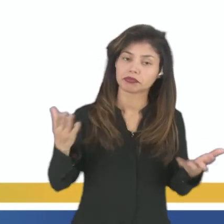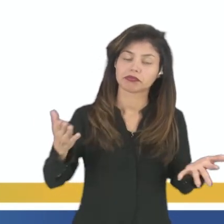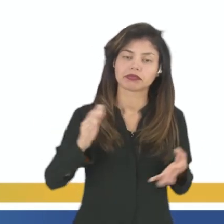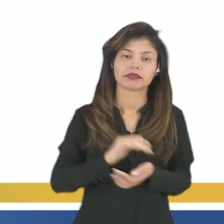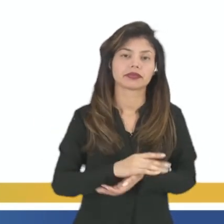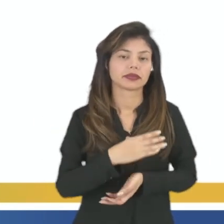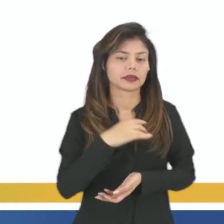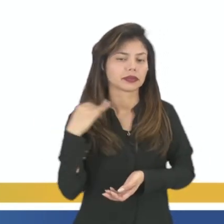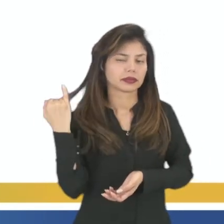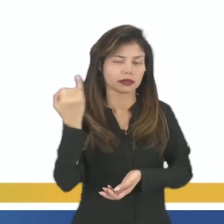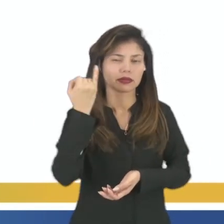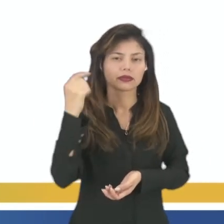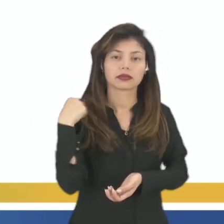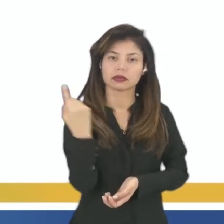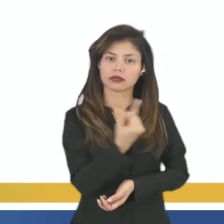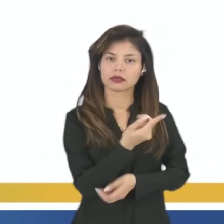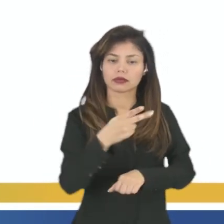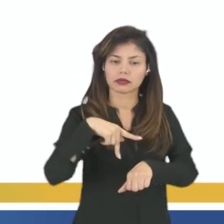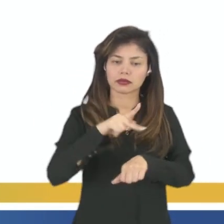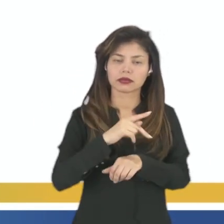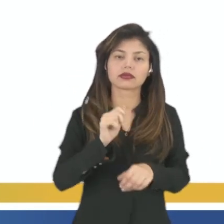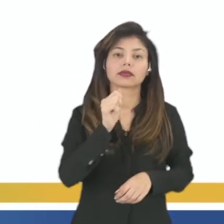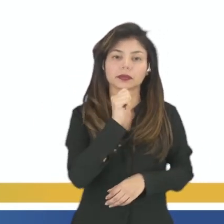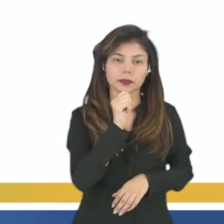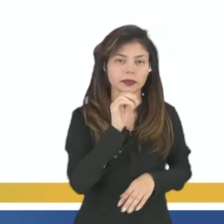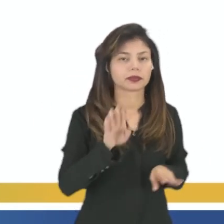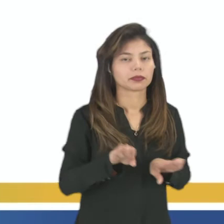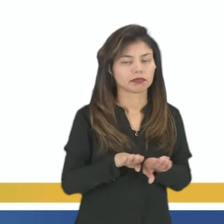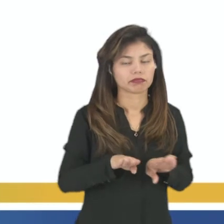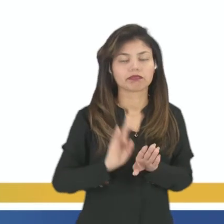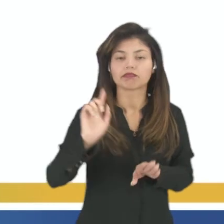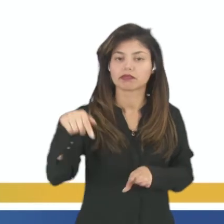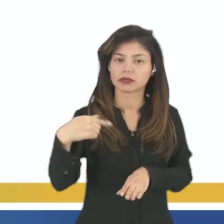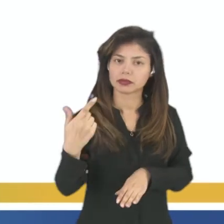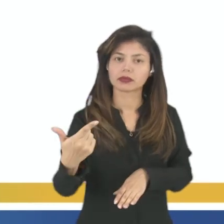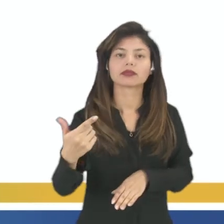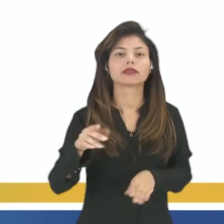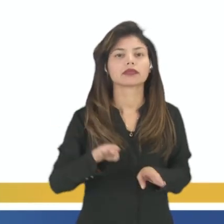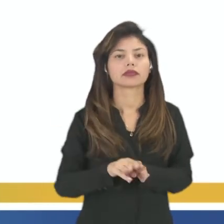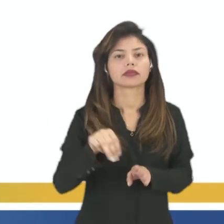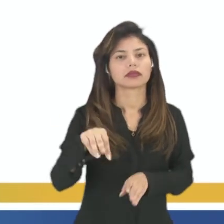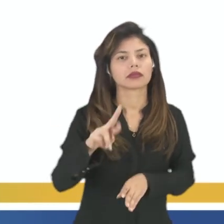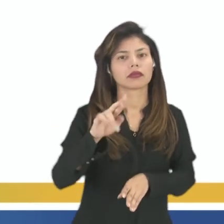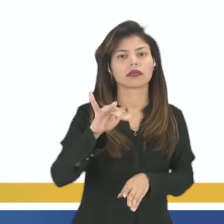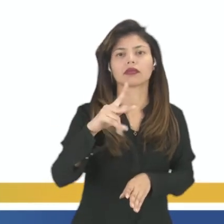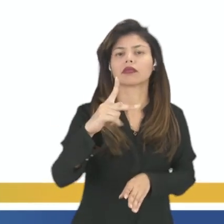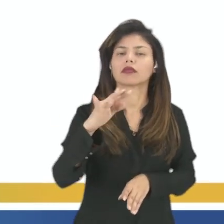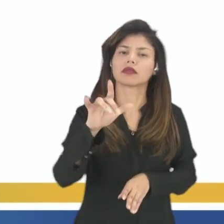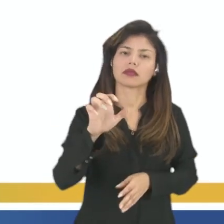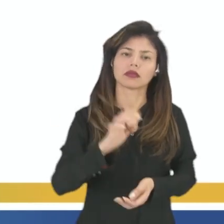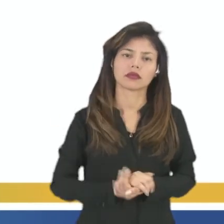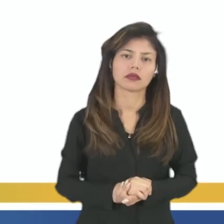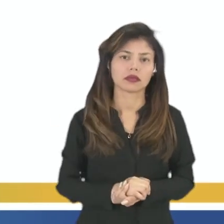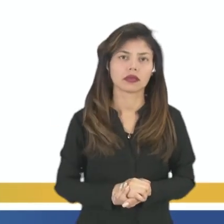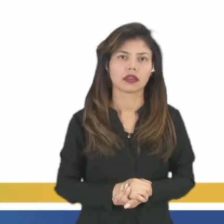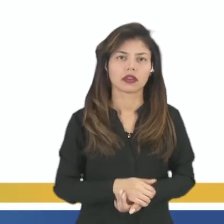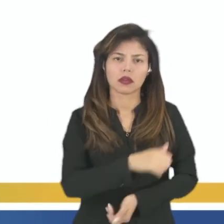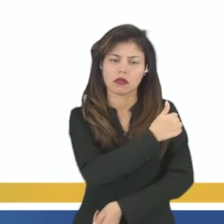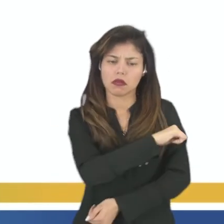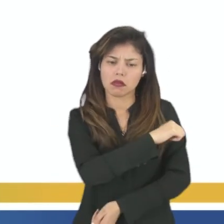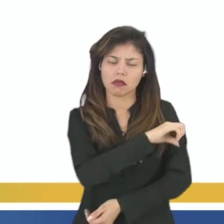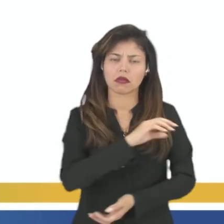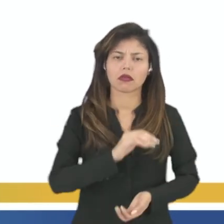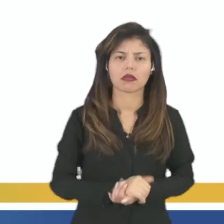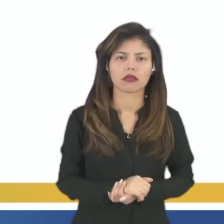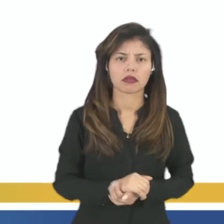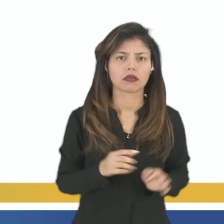uma cidade muito importante para o nosso país, assim também como as outras metrópoles do nosso país, como eu já falei, de Rio de Janeiro,